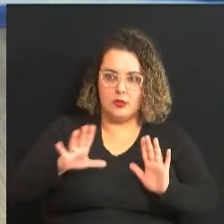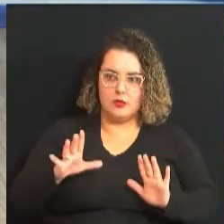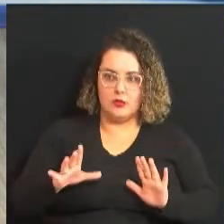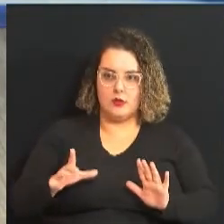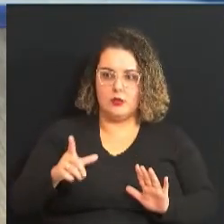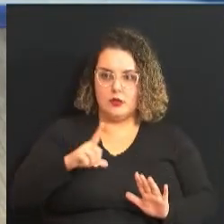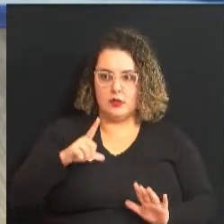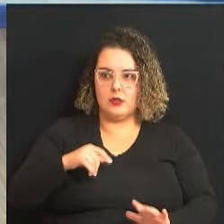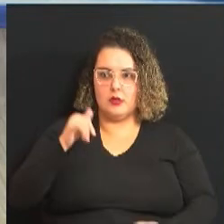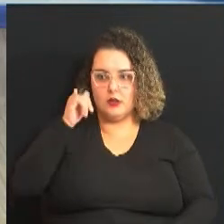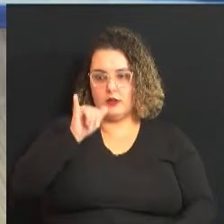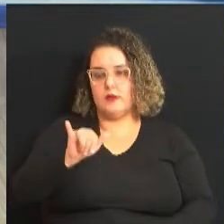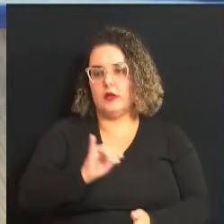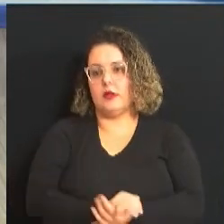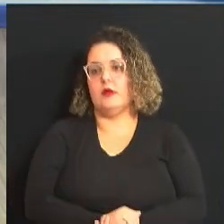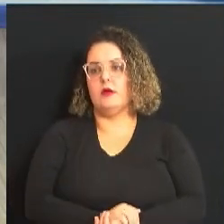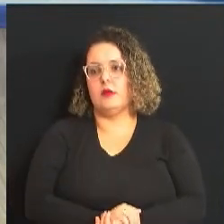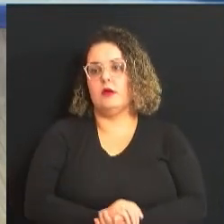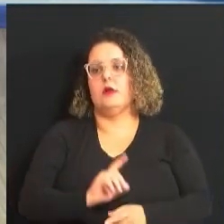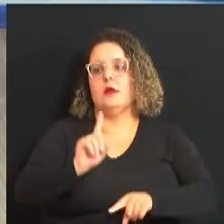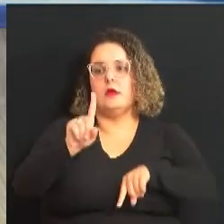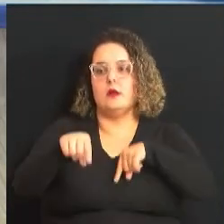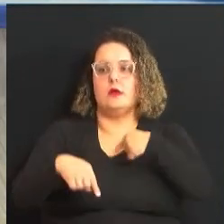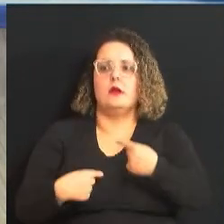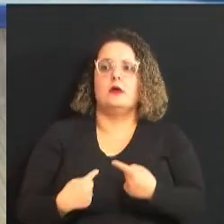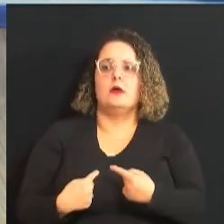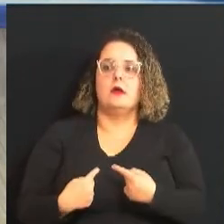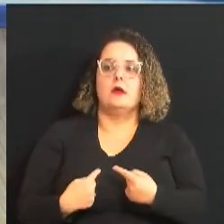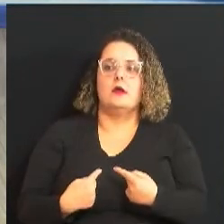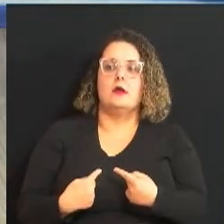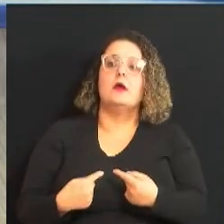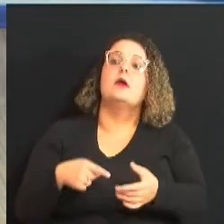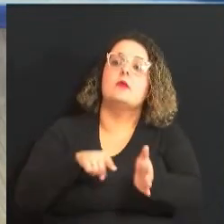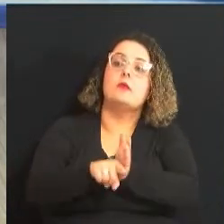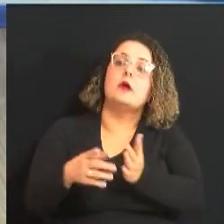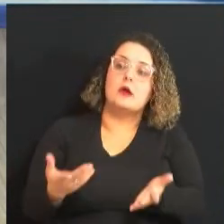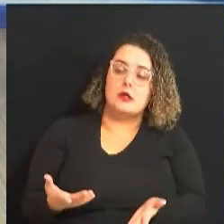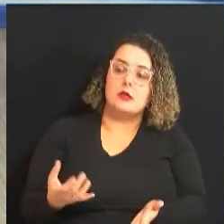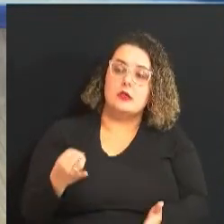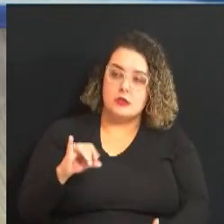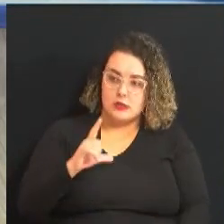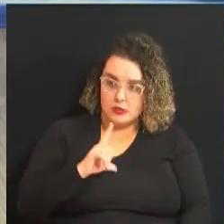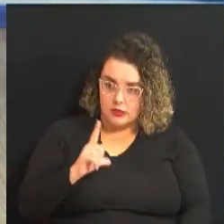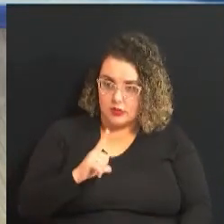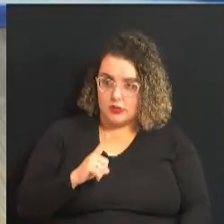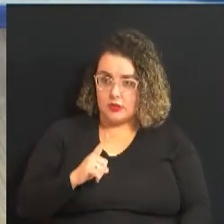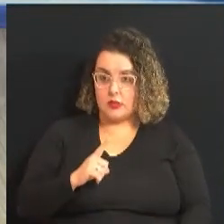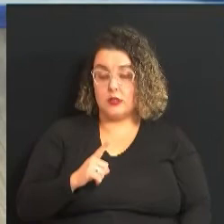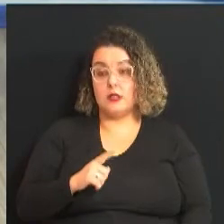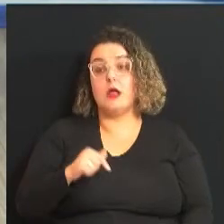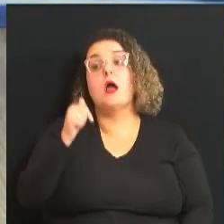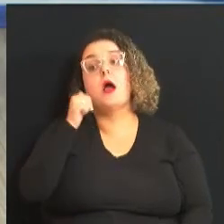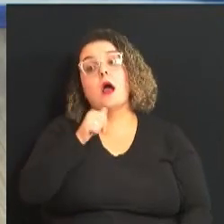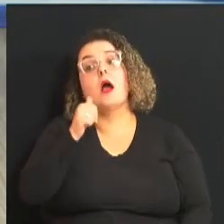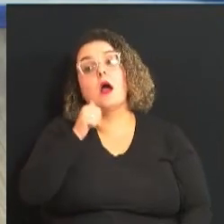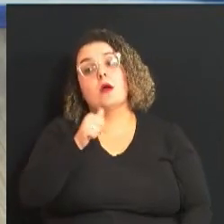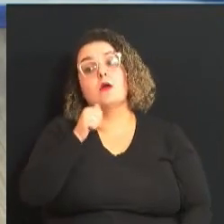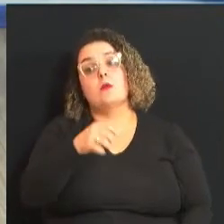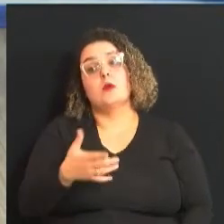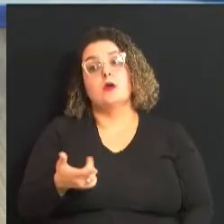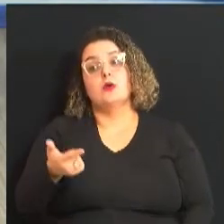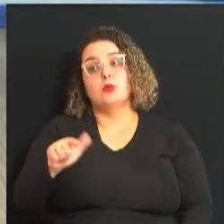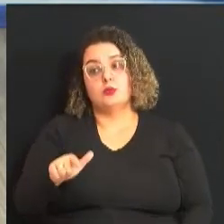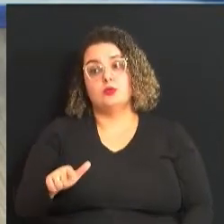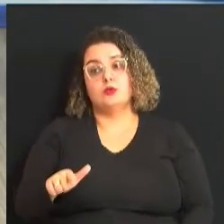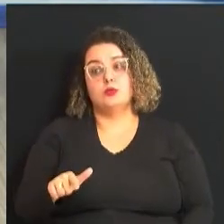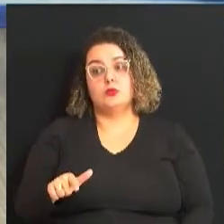evitar? E depois ela pergunta o Não, seguinte: se tem algum método que permite que a mulher continue sentindo